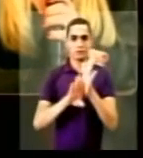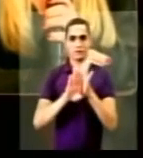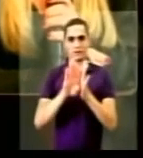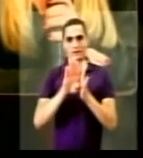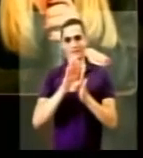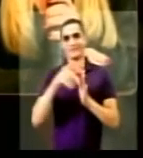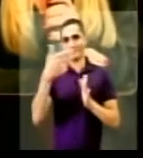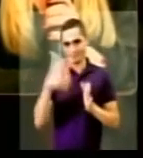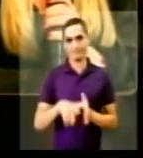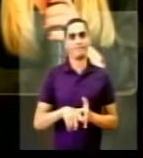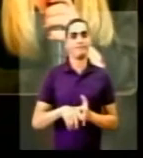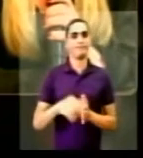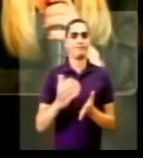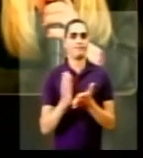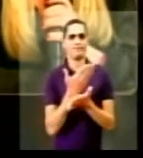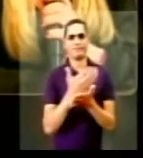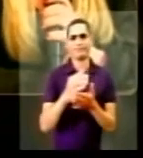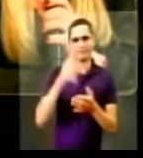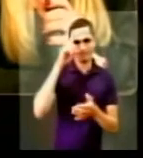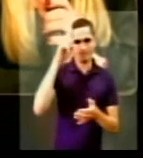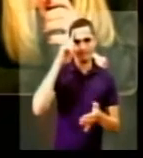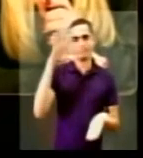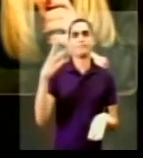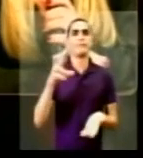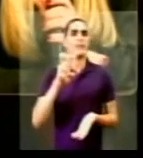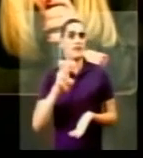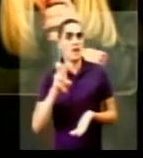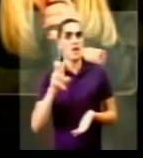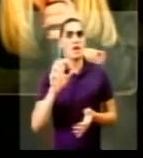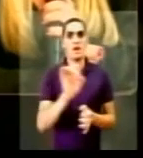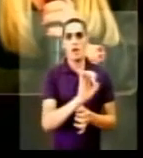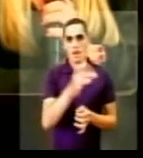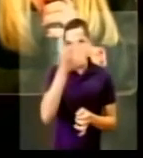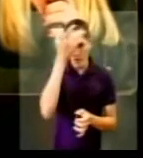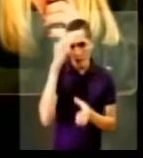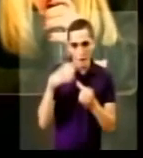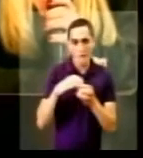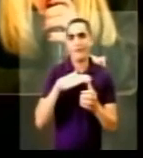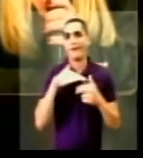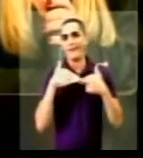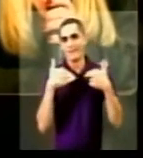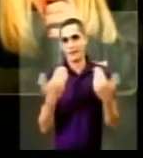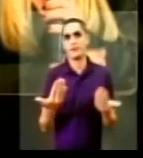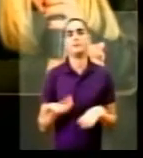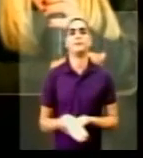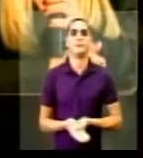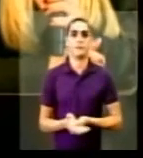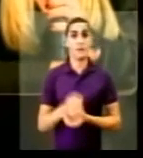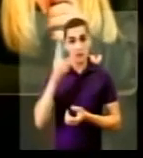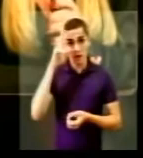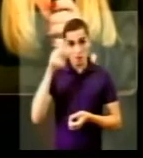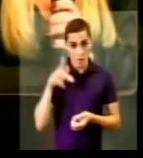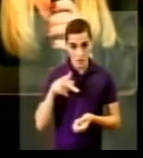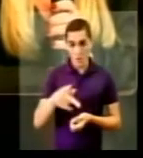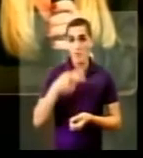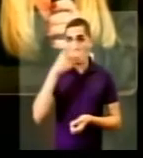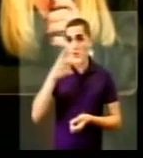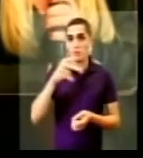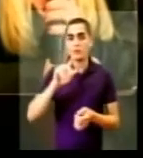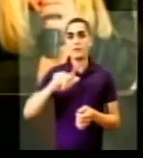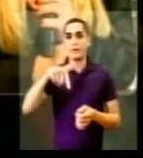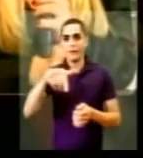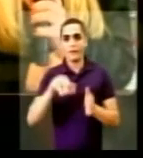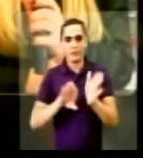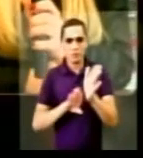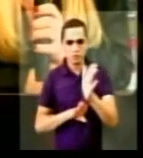alguns dias já de 5 óbitos em média por dia. O que isso quer dizer, né? Lembra que a gente sempre fala, depois de um pico de casos